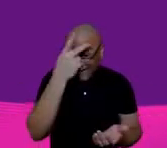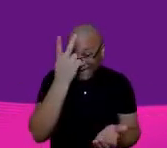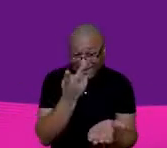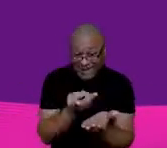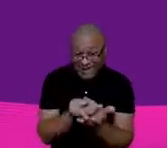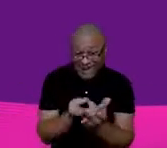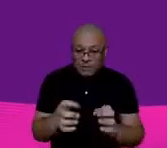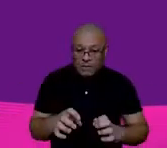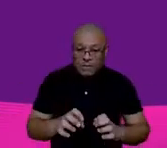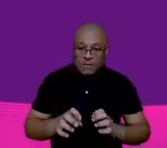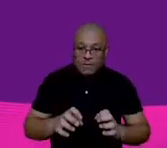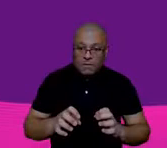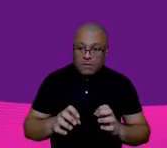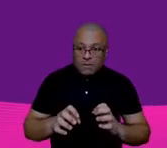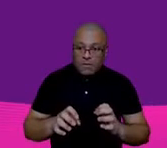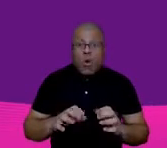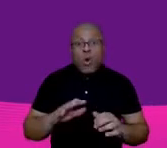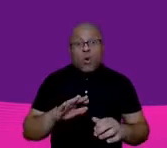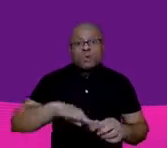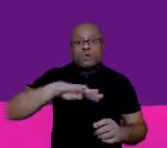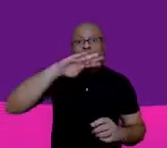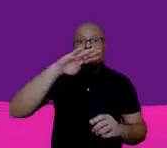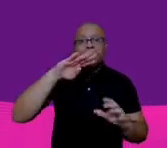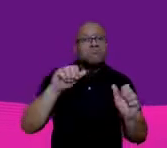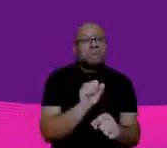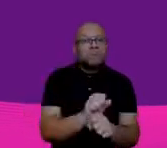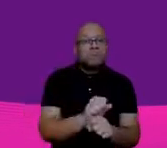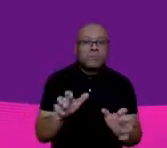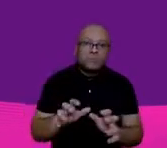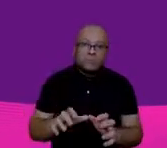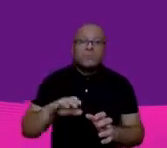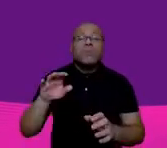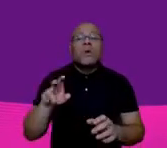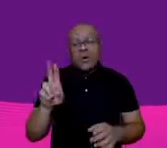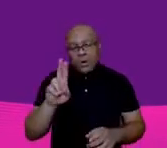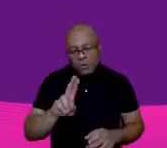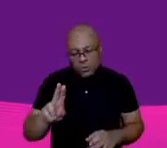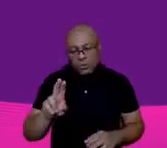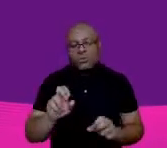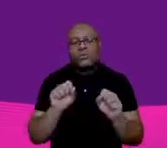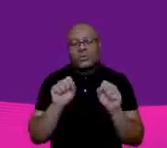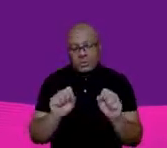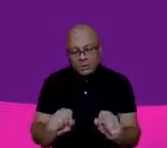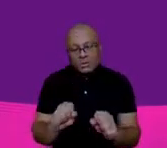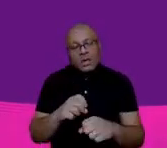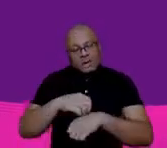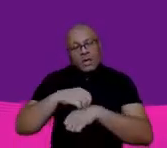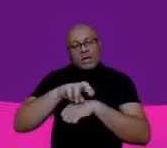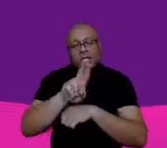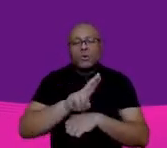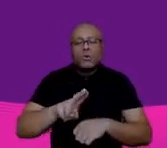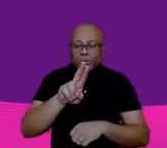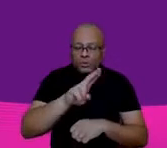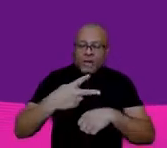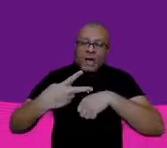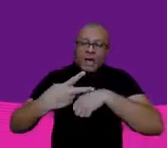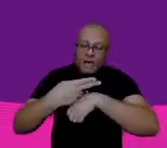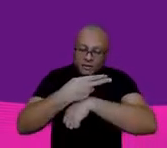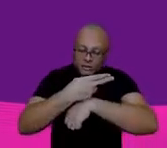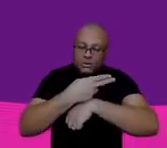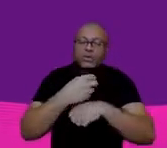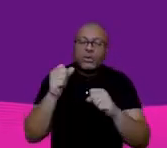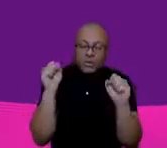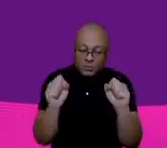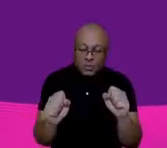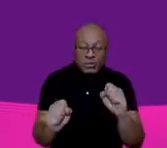que flutuam muito, são esses os pacientes que a gente referencia para a cirurgia. Tá? Essas são as duas principais indicações